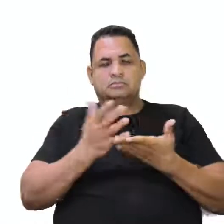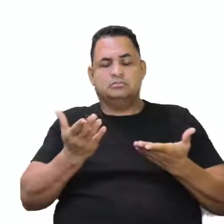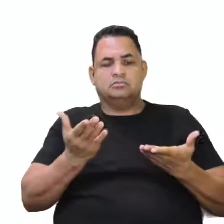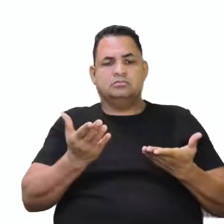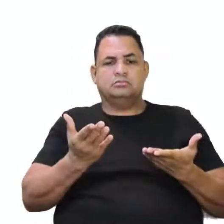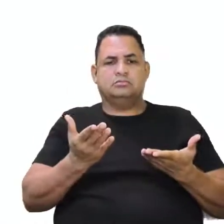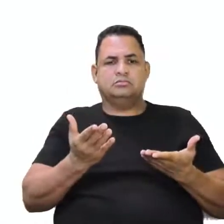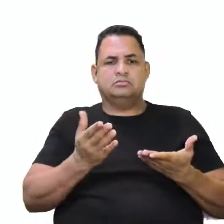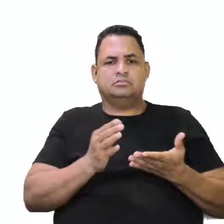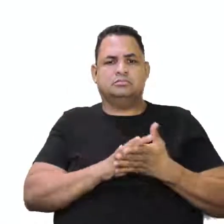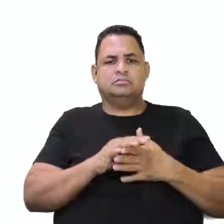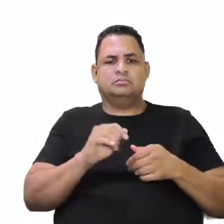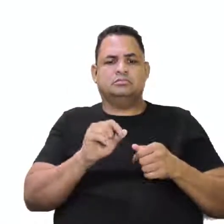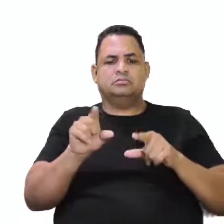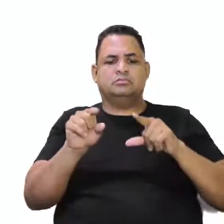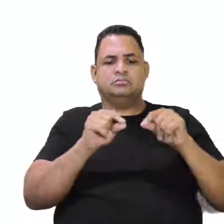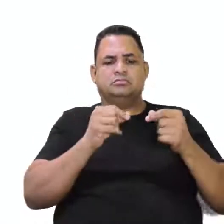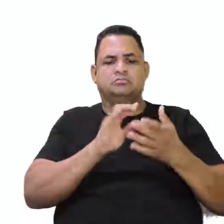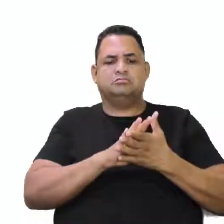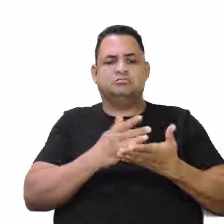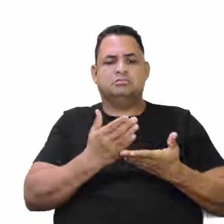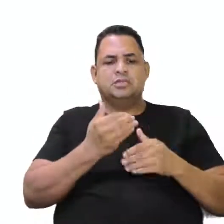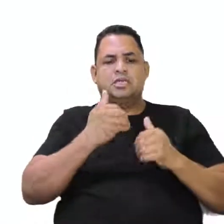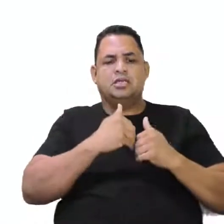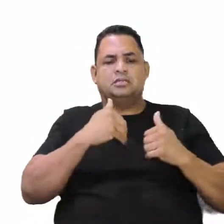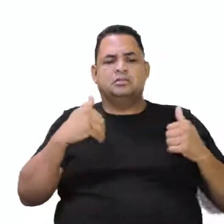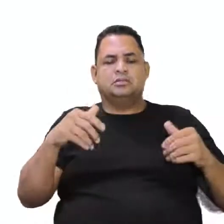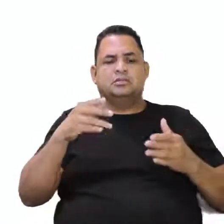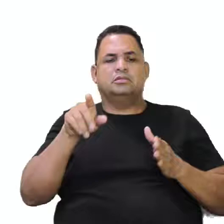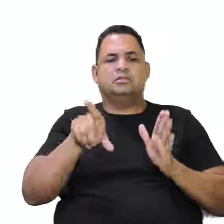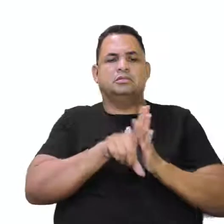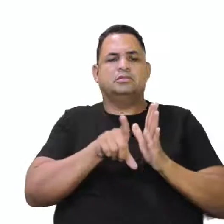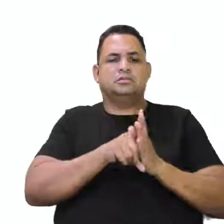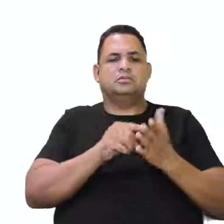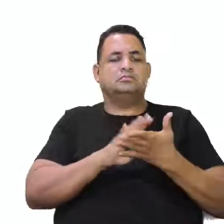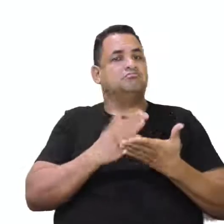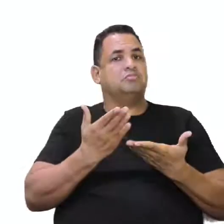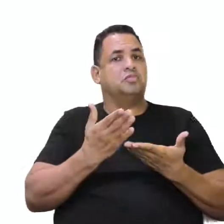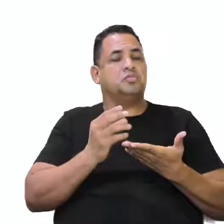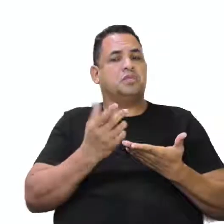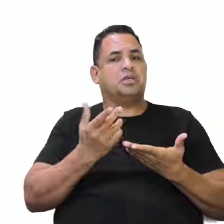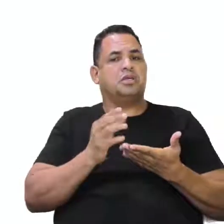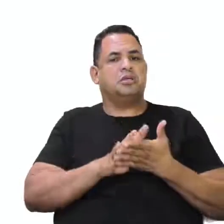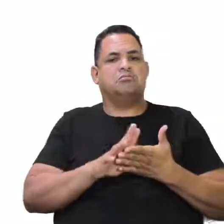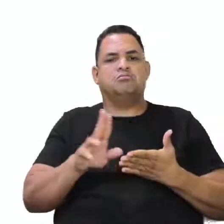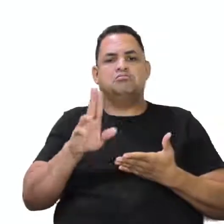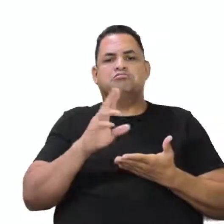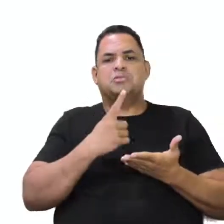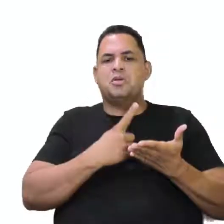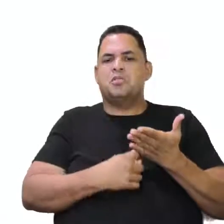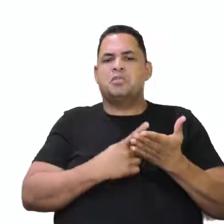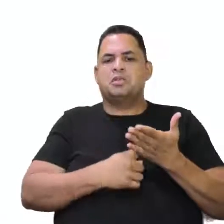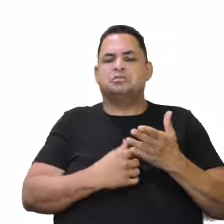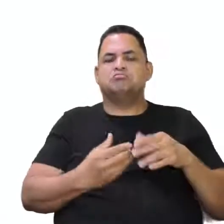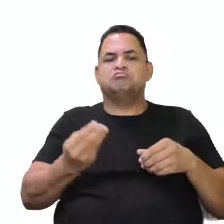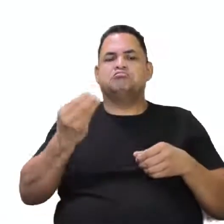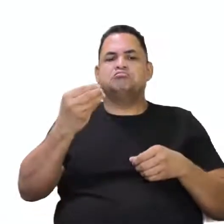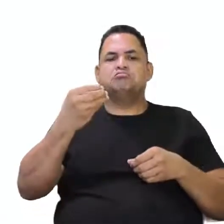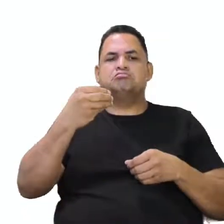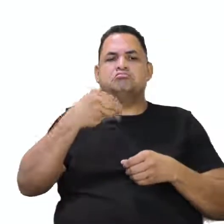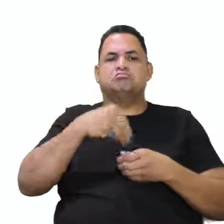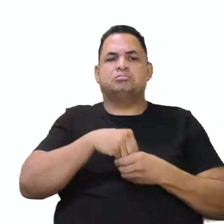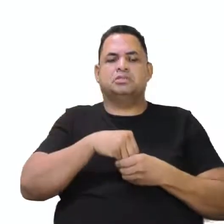prefira fazer algo ilegal do que entrar em um acordo de forma legal.